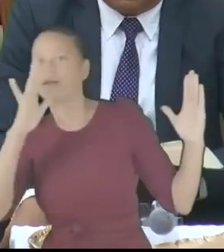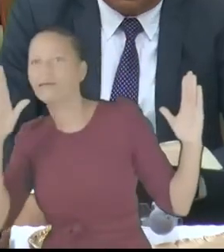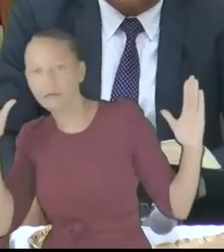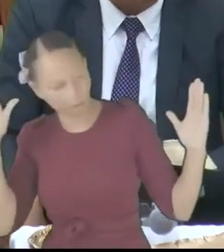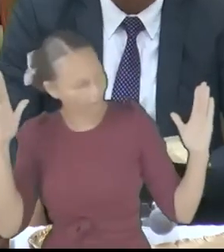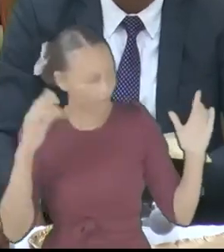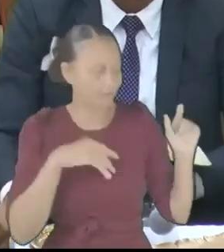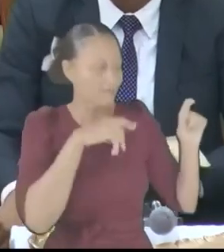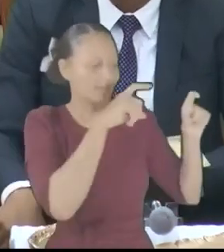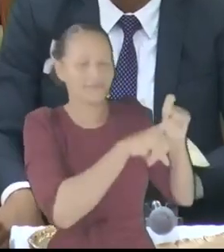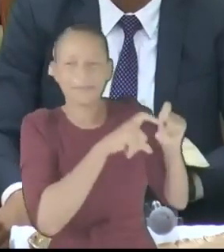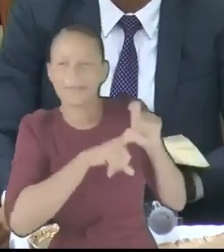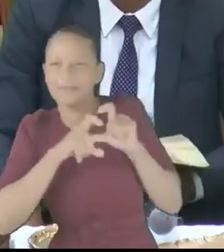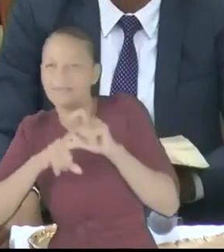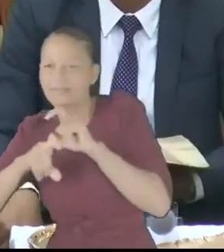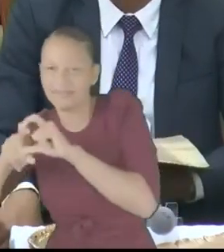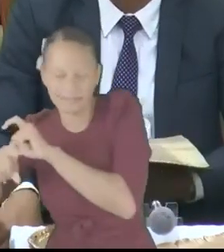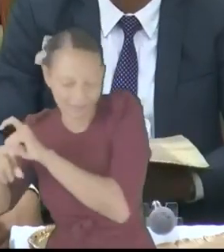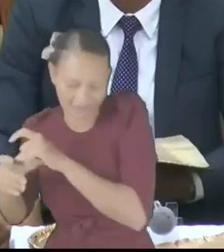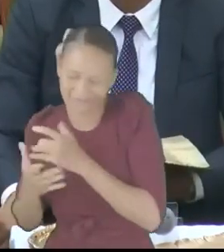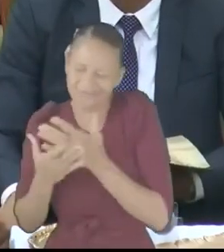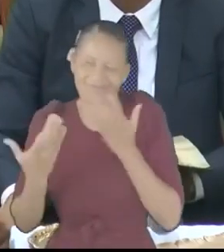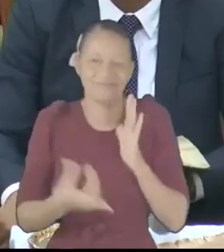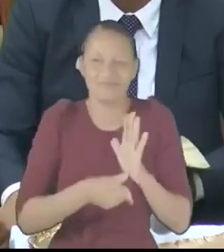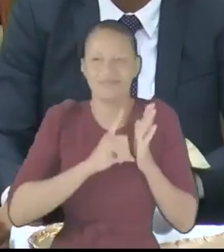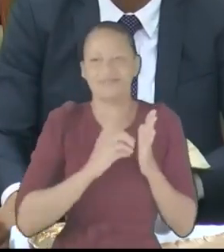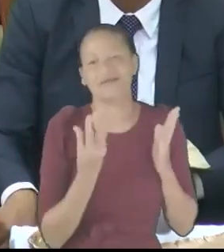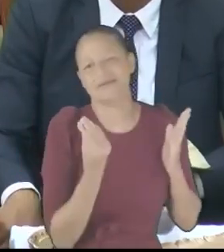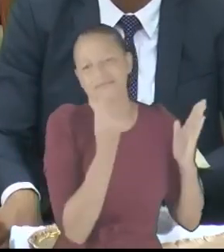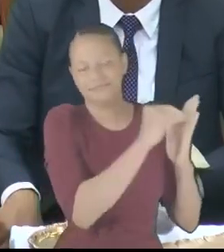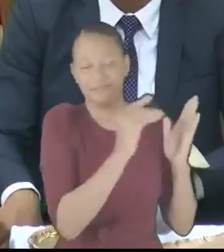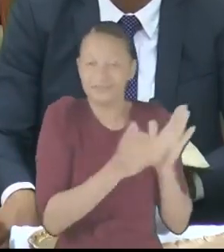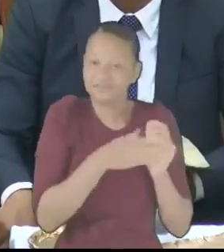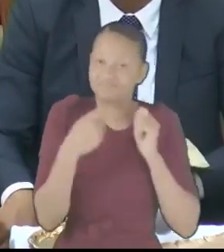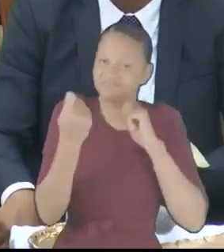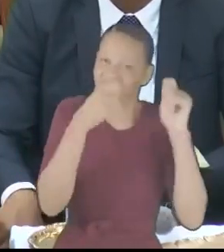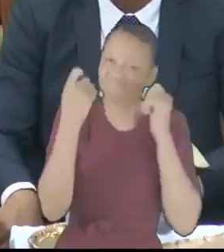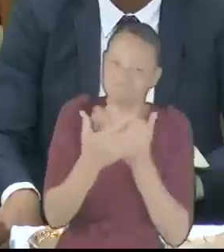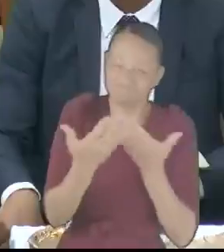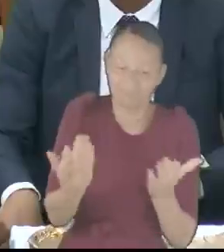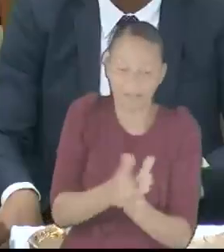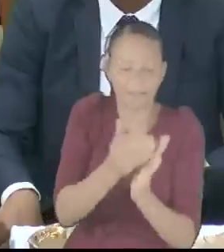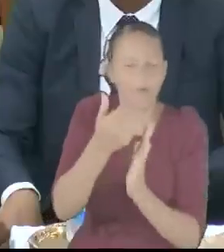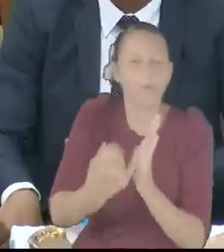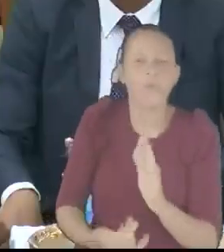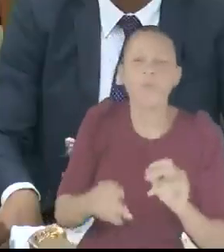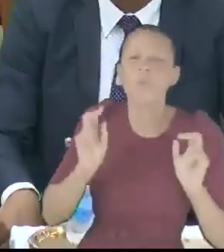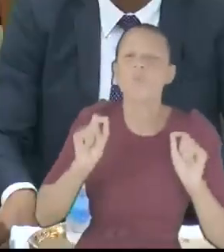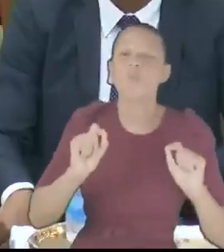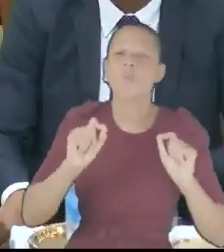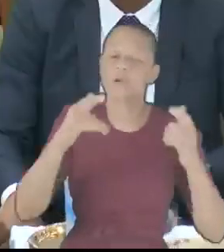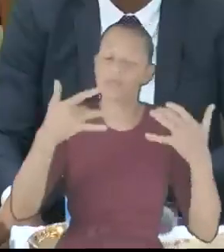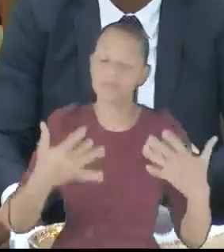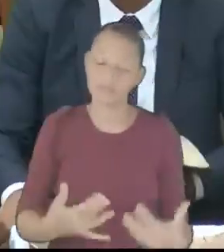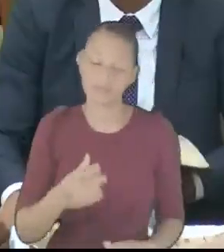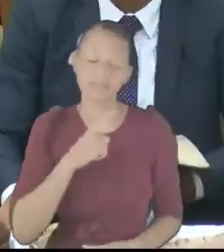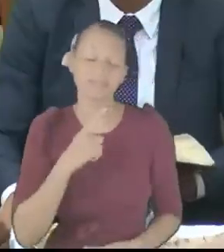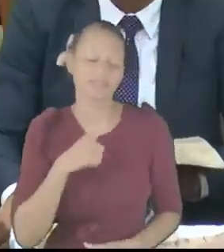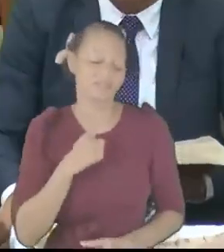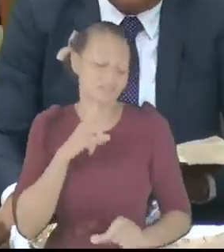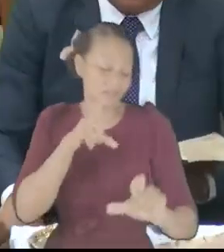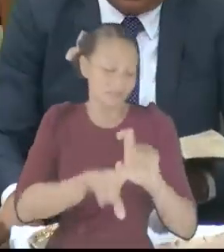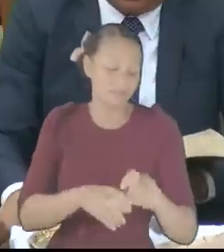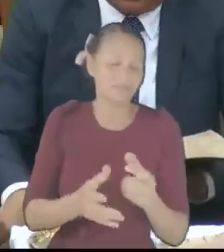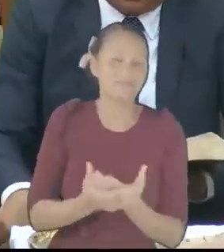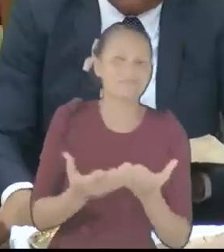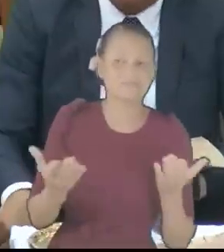só para enfiar ali as minhas dívidas. Aleluia. E a Bíblia fala que nós temos um